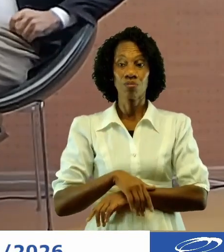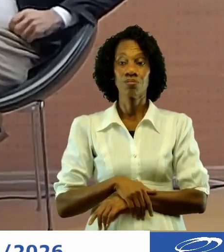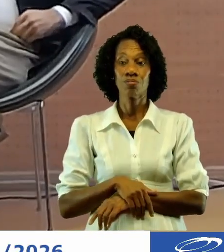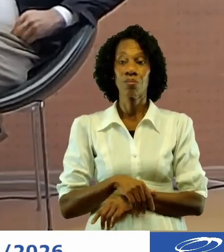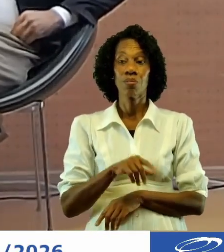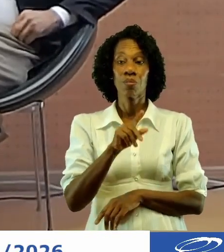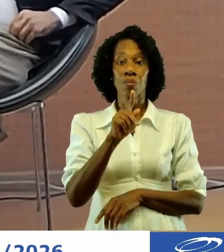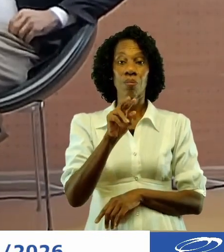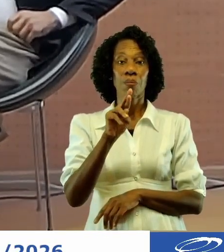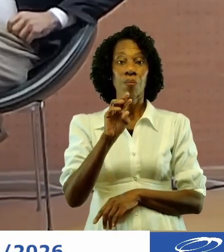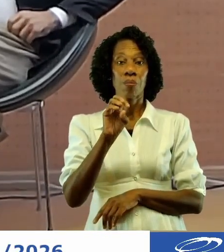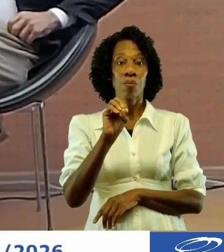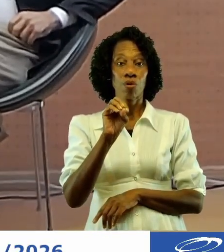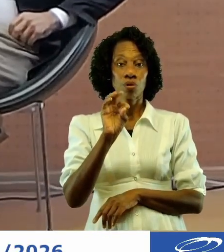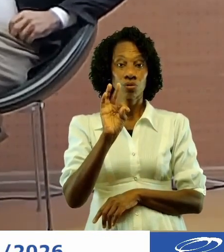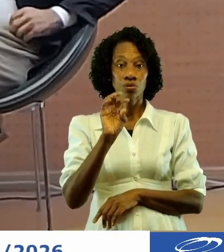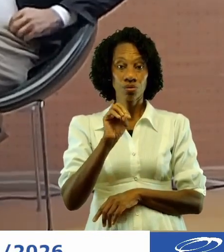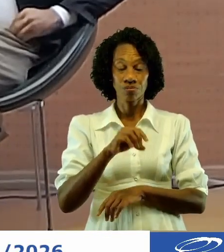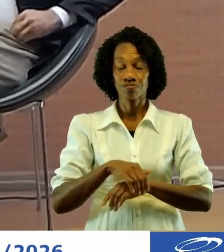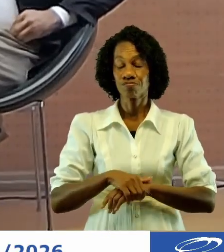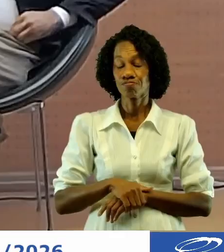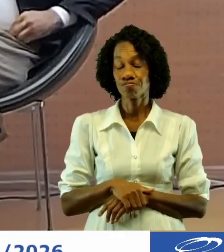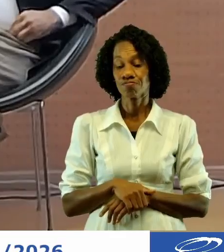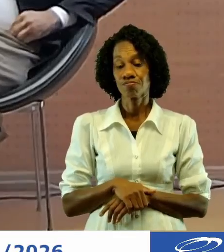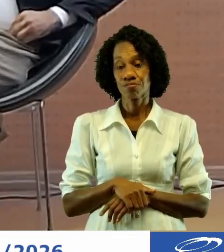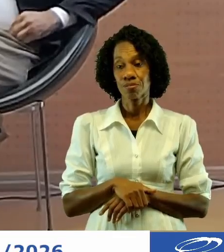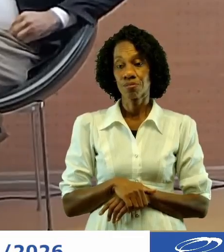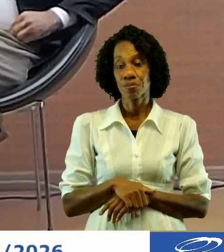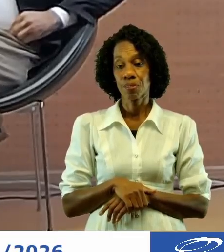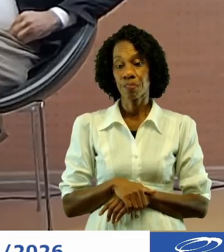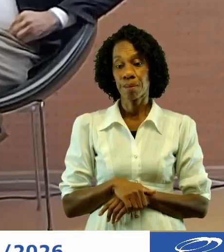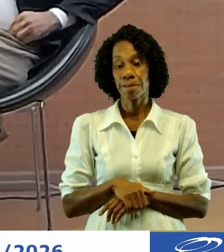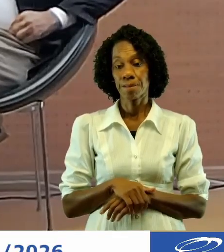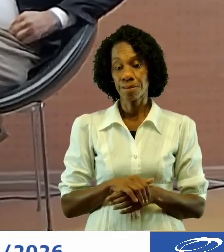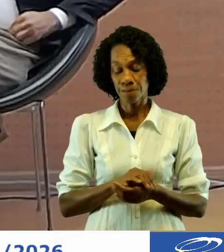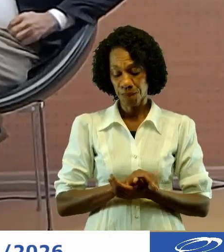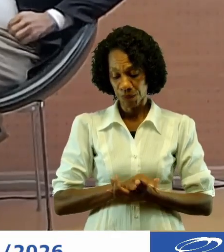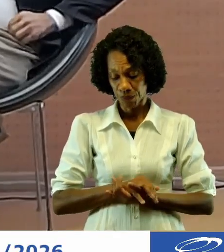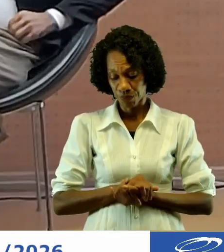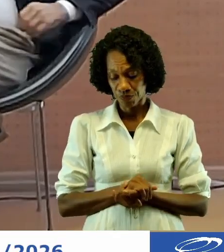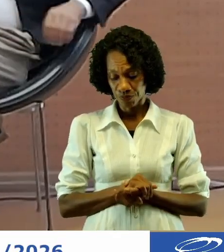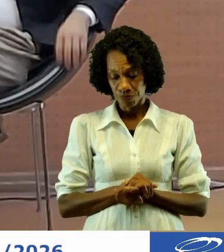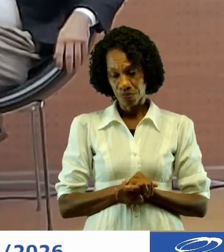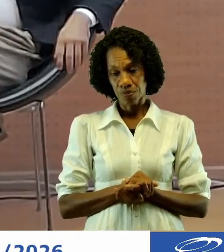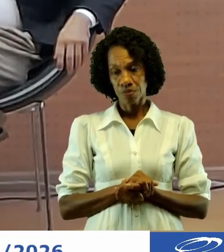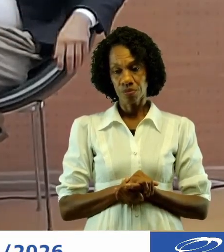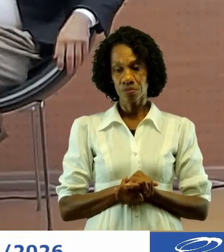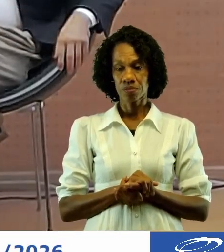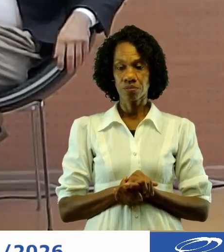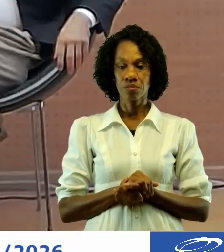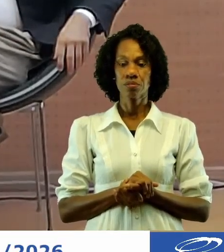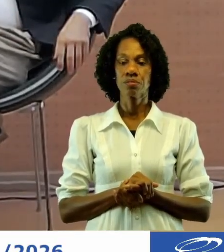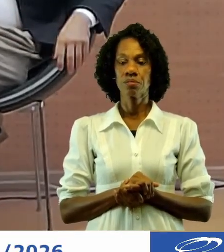to ask you more questions. We have a lot of questions about the new antimicrobians, and I hope to find you